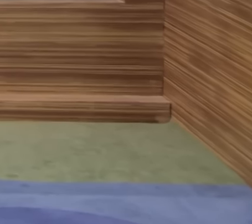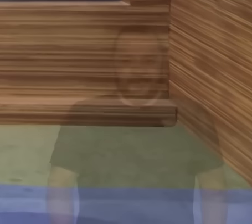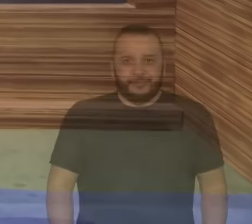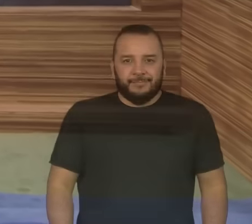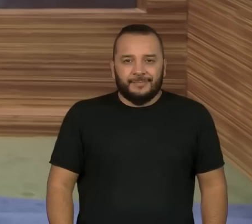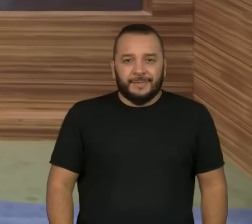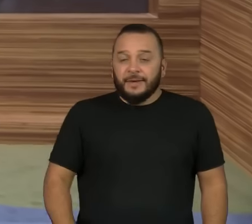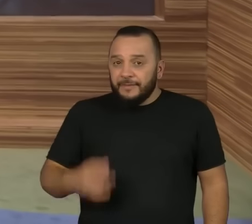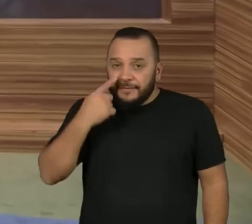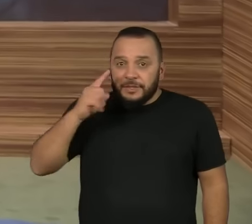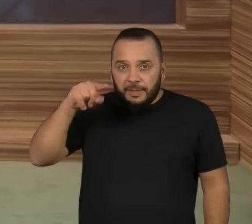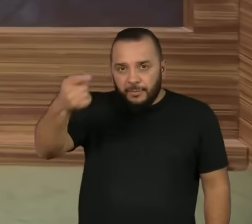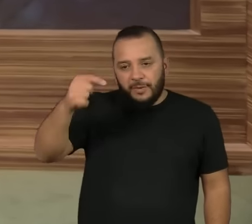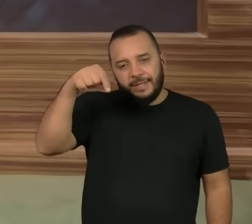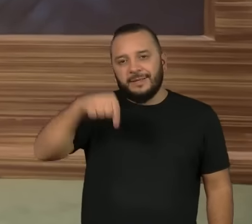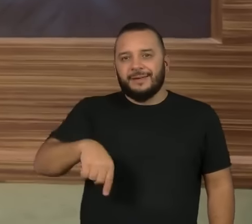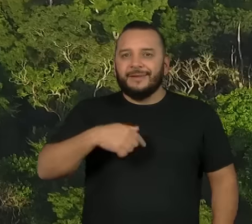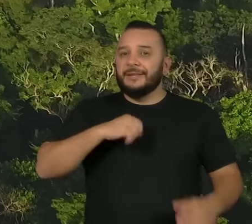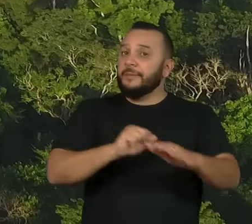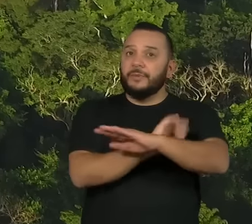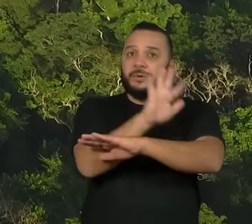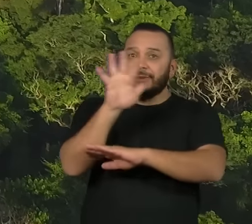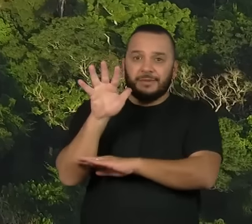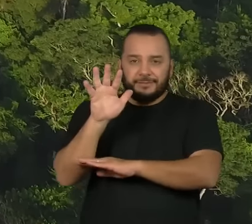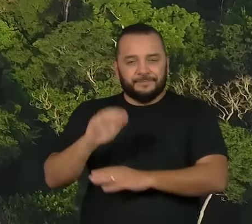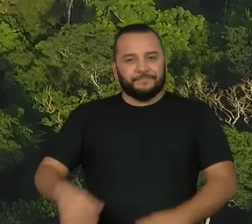A seguir aqui no Repórter Eco.